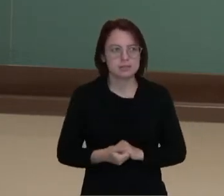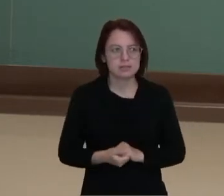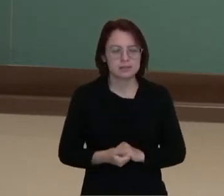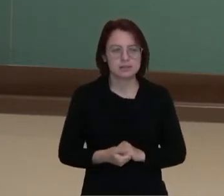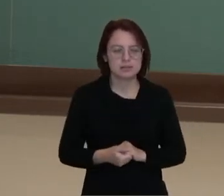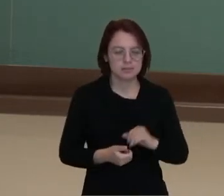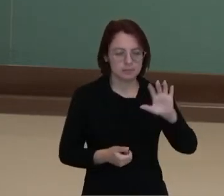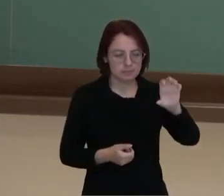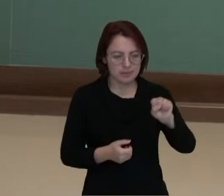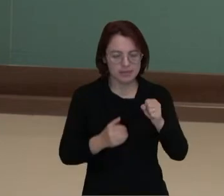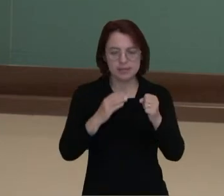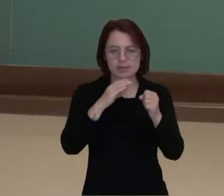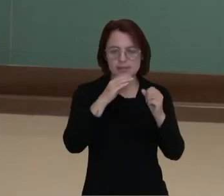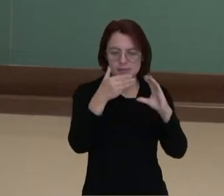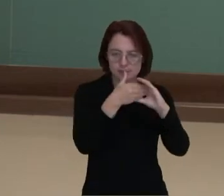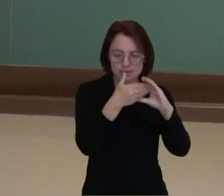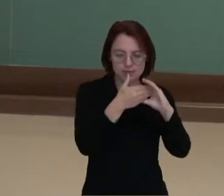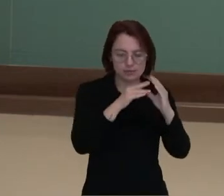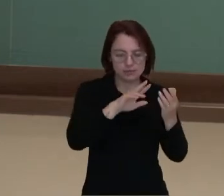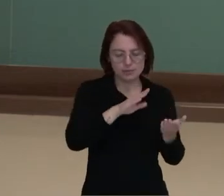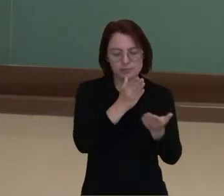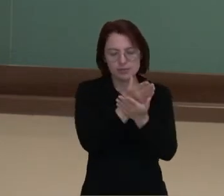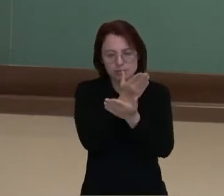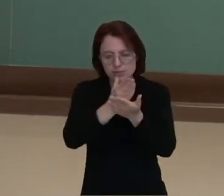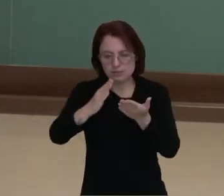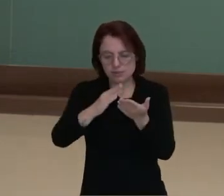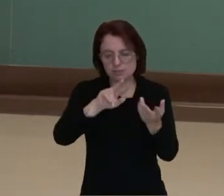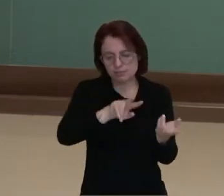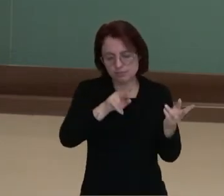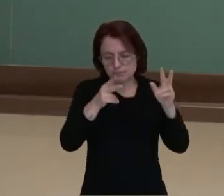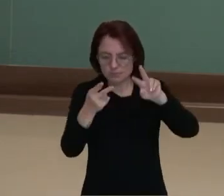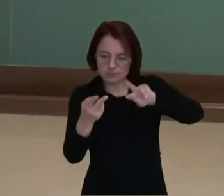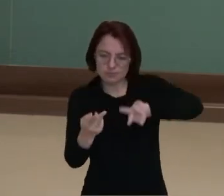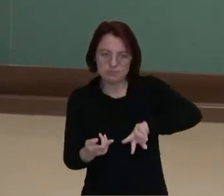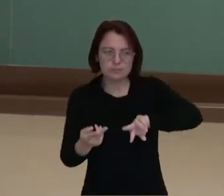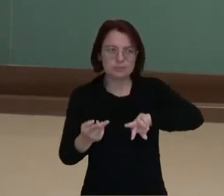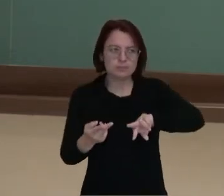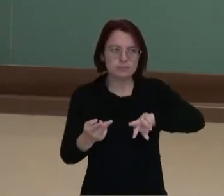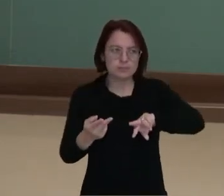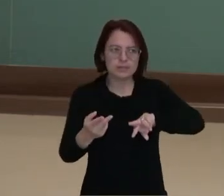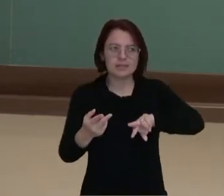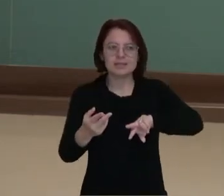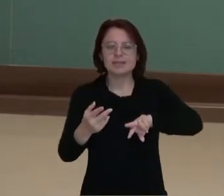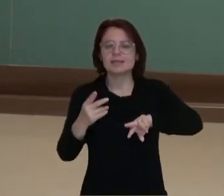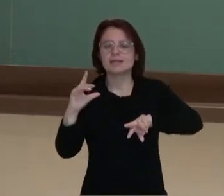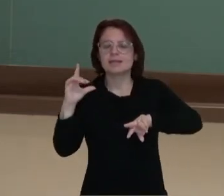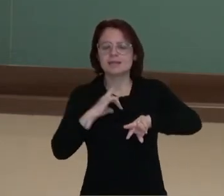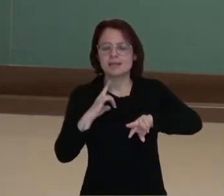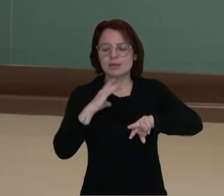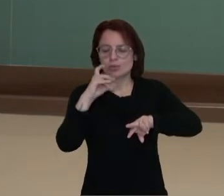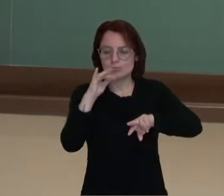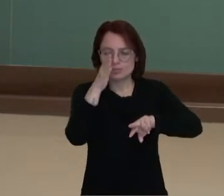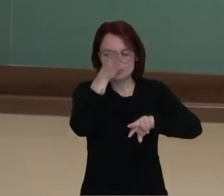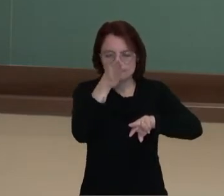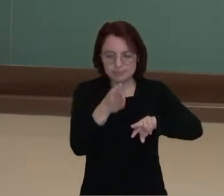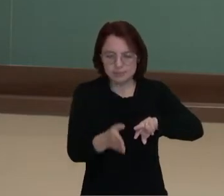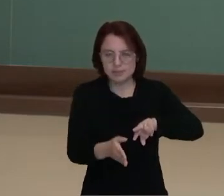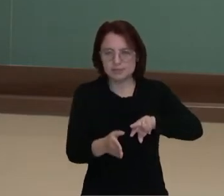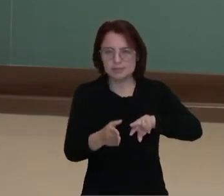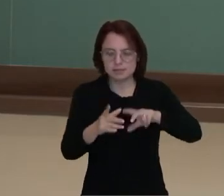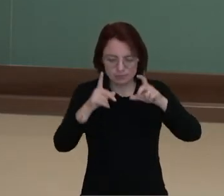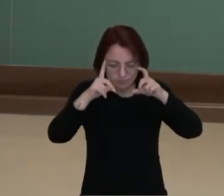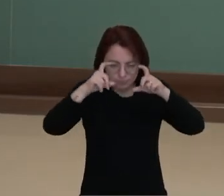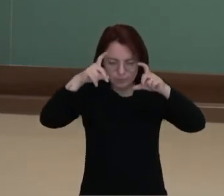a célula em divisão celular lá na meiose, na metáfase, né? Os cromossomos ficam bem no meio da célula. Então, eles tiram uma